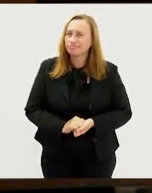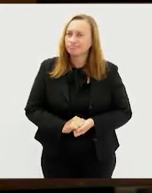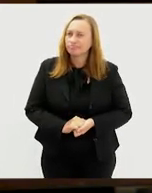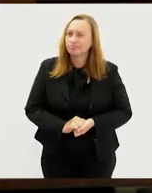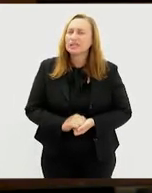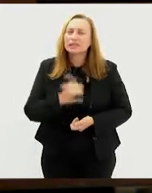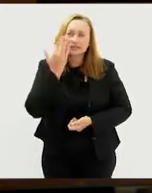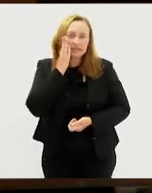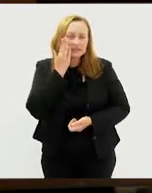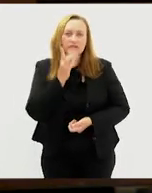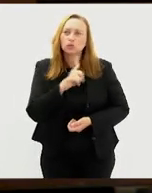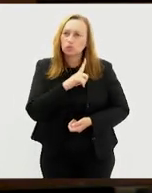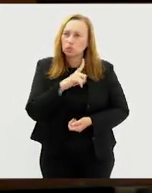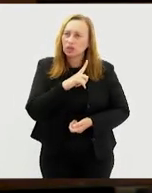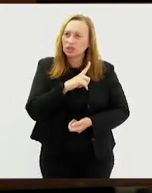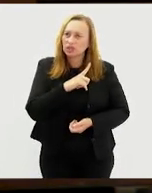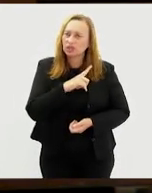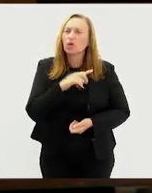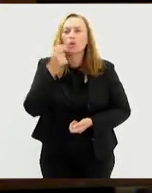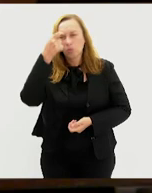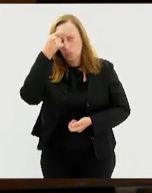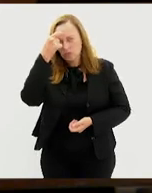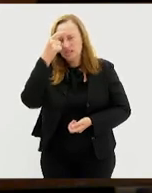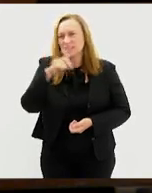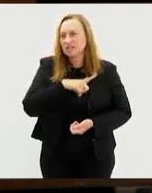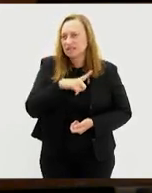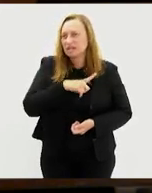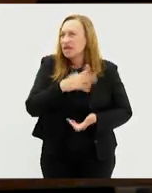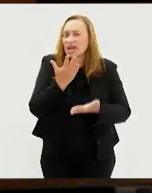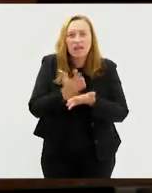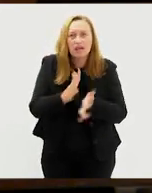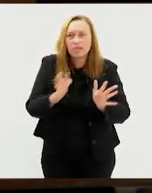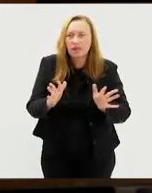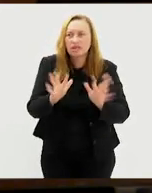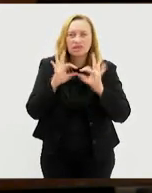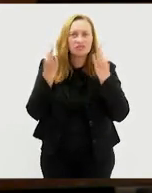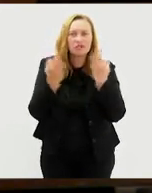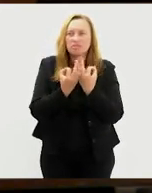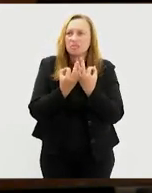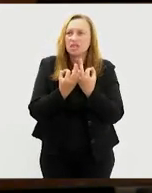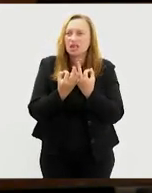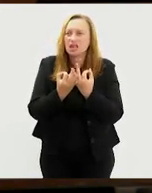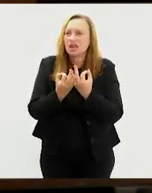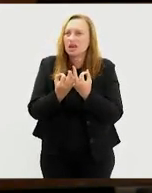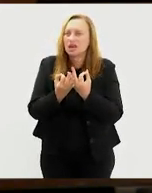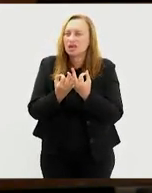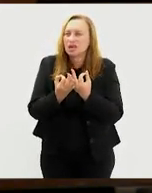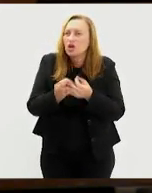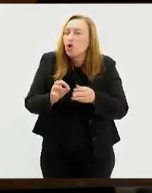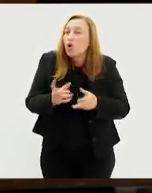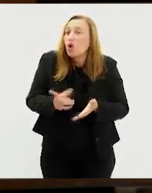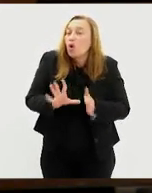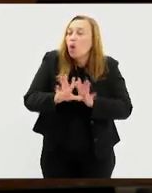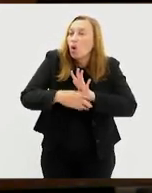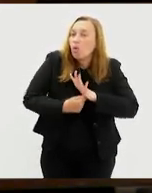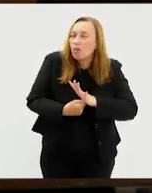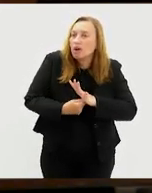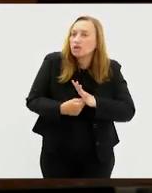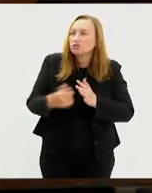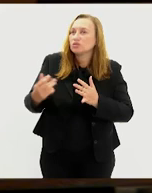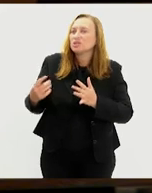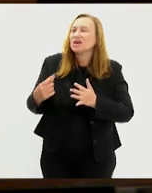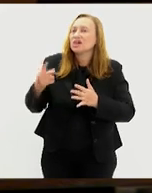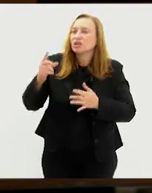discernimento ela tem consciência e chega Nessa família tomando conta da cidade de Bel for rxo eu recebo denúncia todo santo dia de Bel for